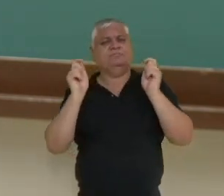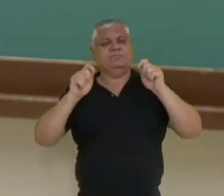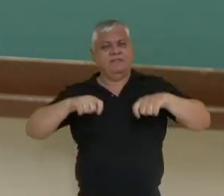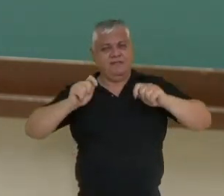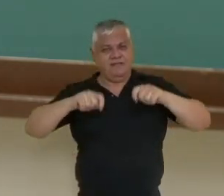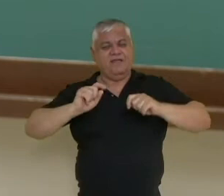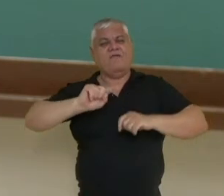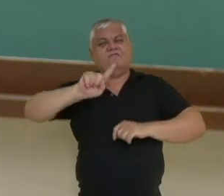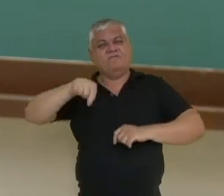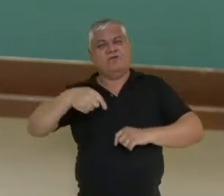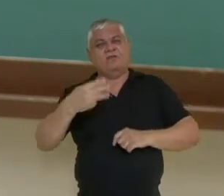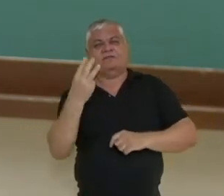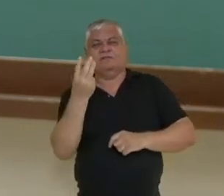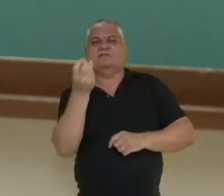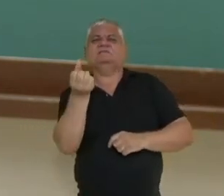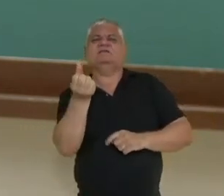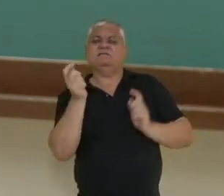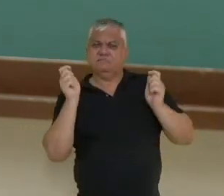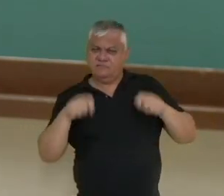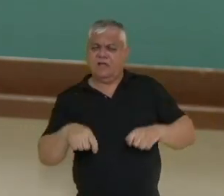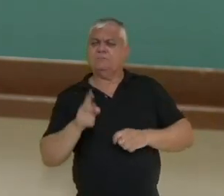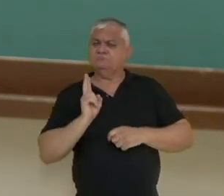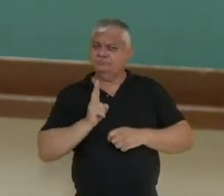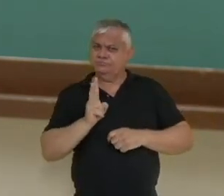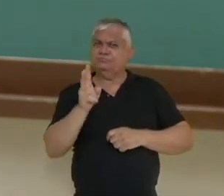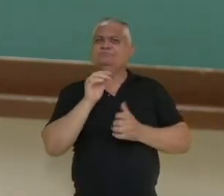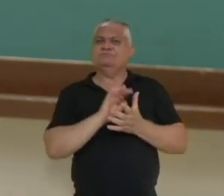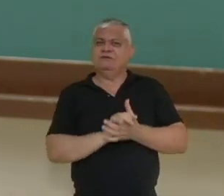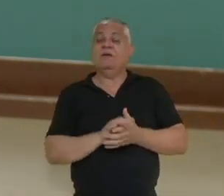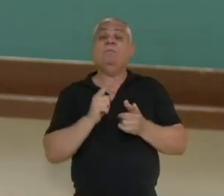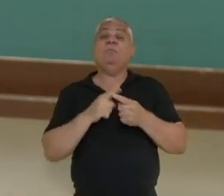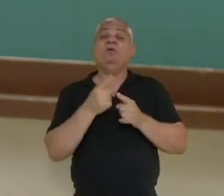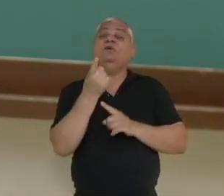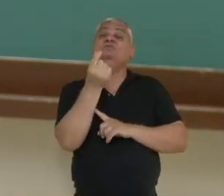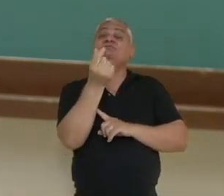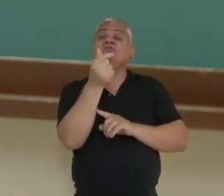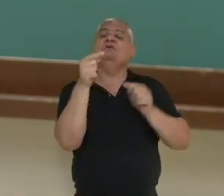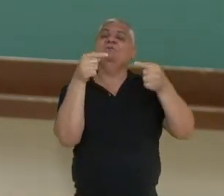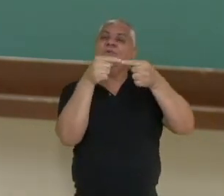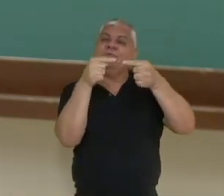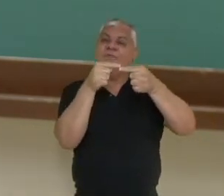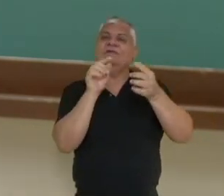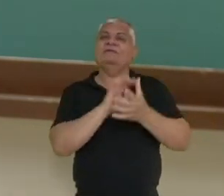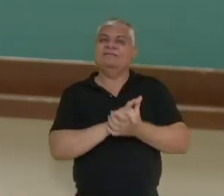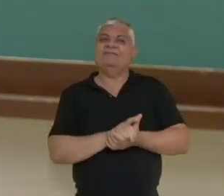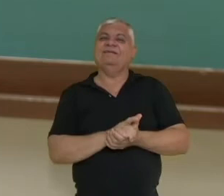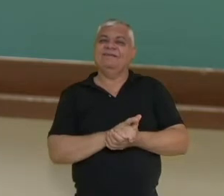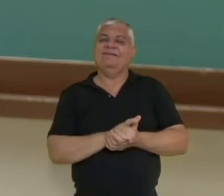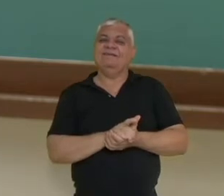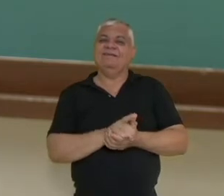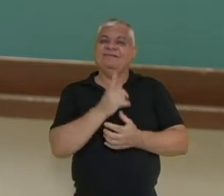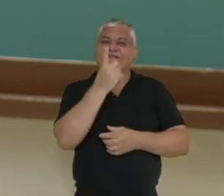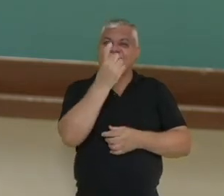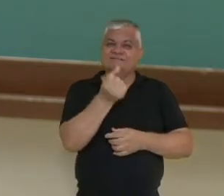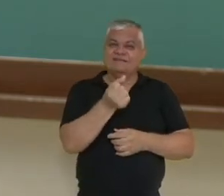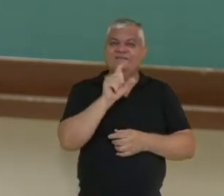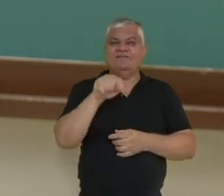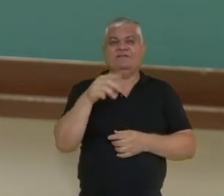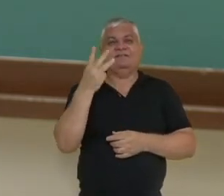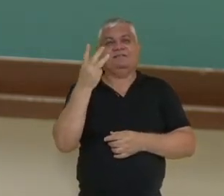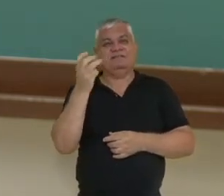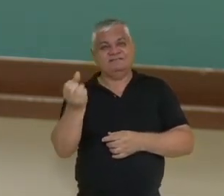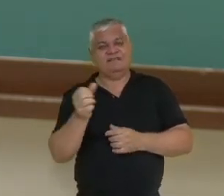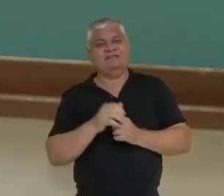sim, utilizar aqui os valores depois da vírgula. Então, eu posso considerar os valores decimais, já